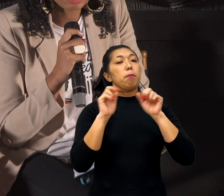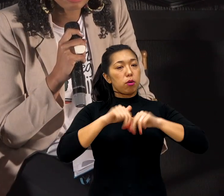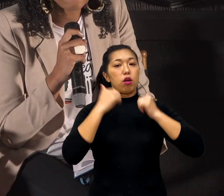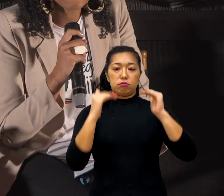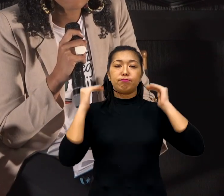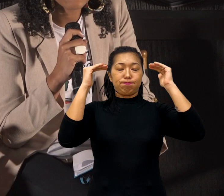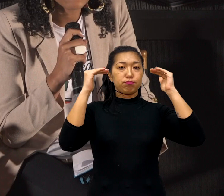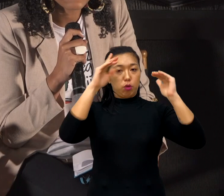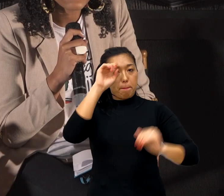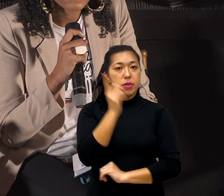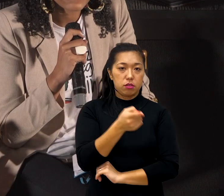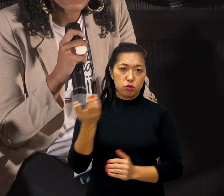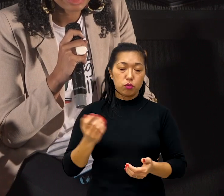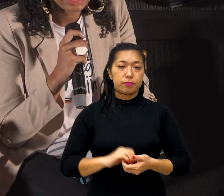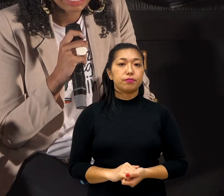Só que,